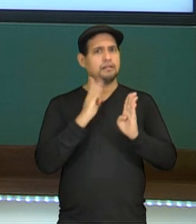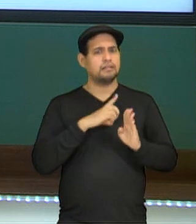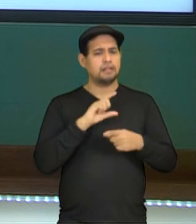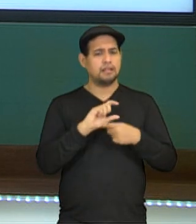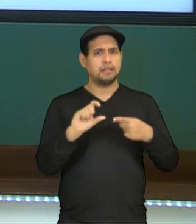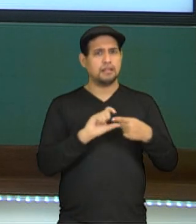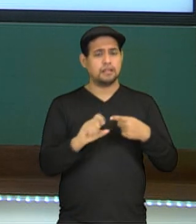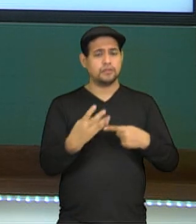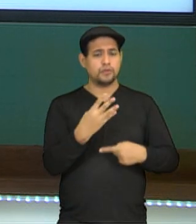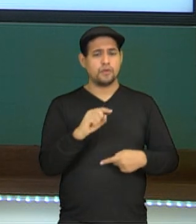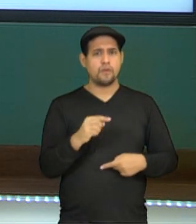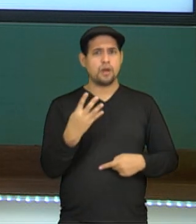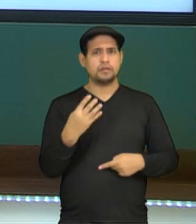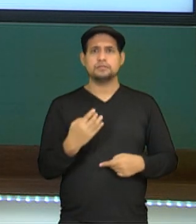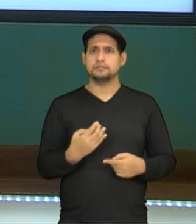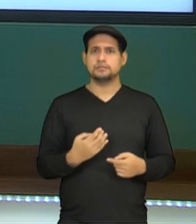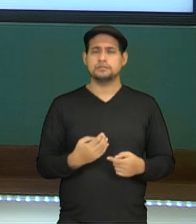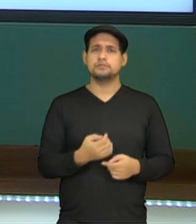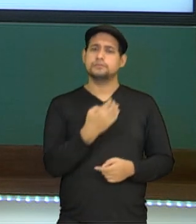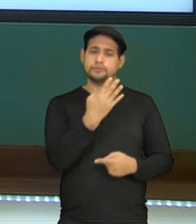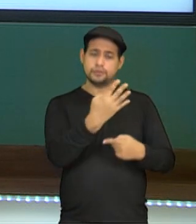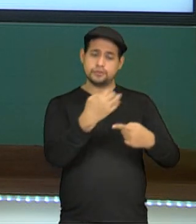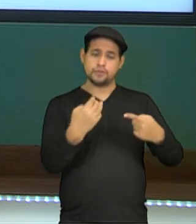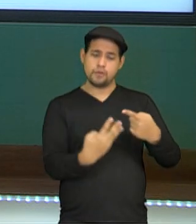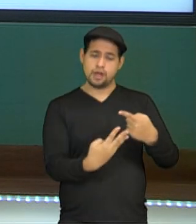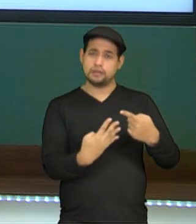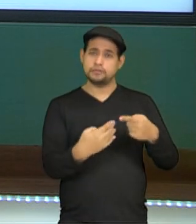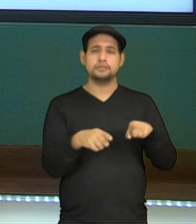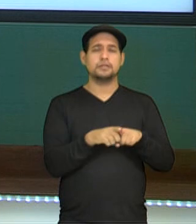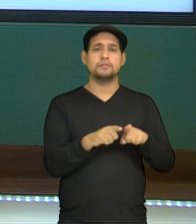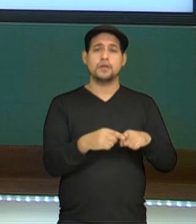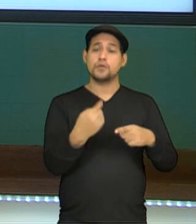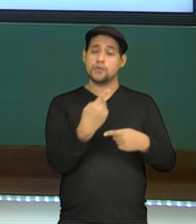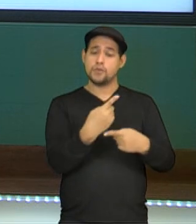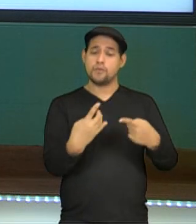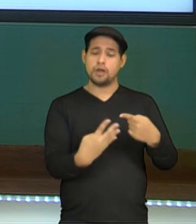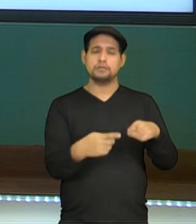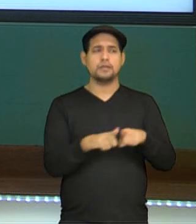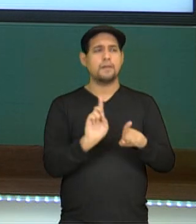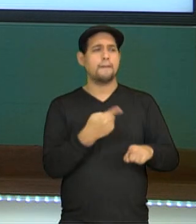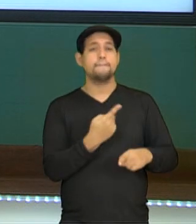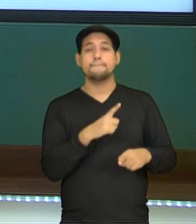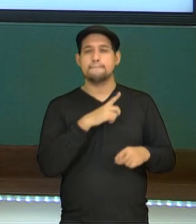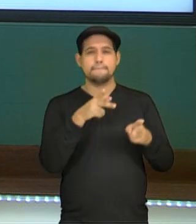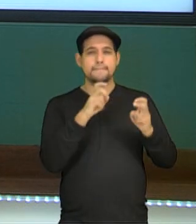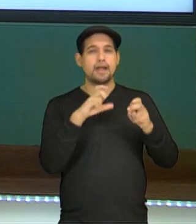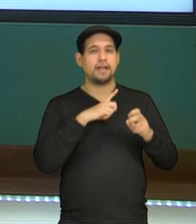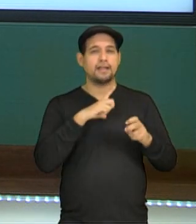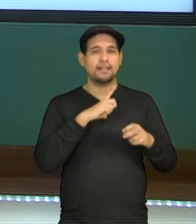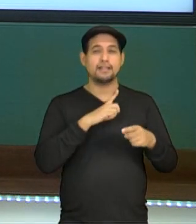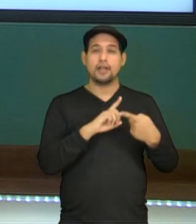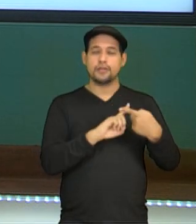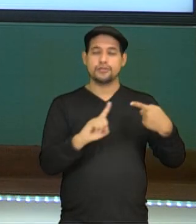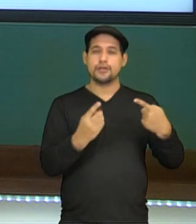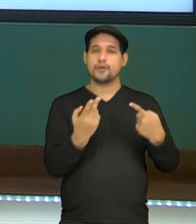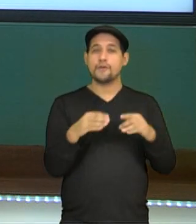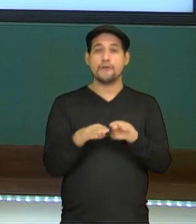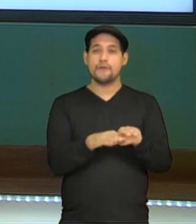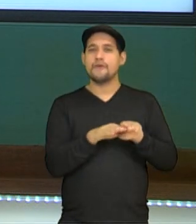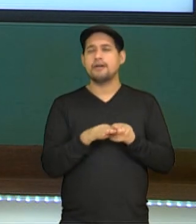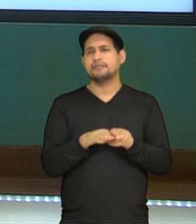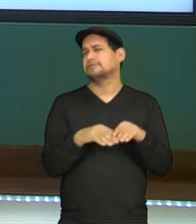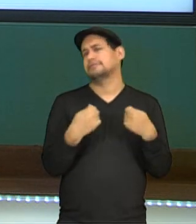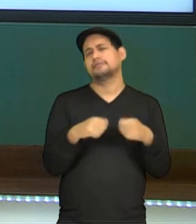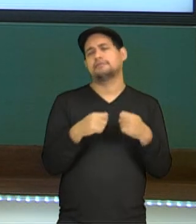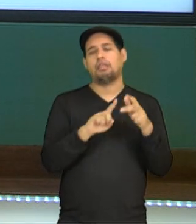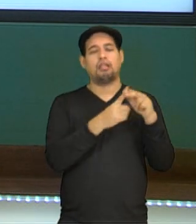fração, 2 quartos. Então, 2 quartos e 1 quarto. Perceba que a gente tem o mesmo denominador comum. A gente nem